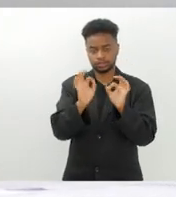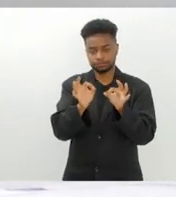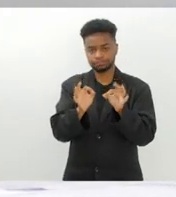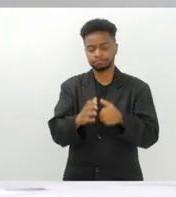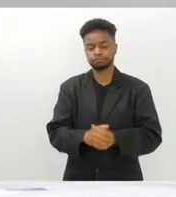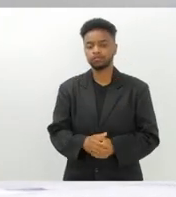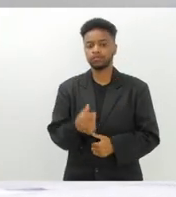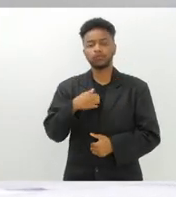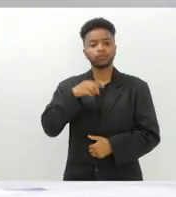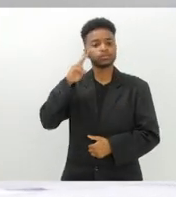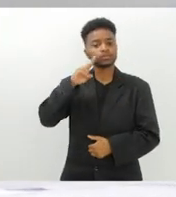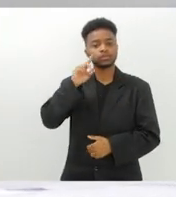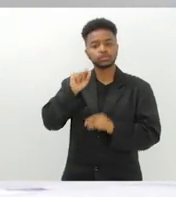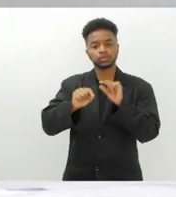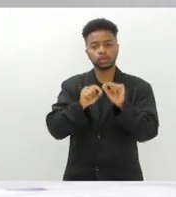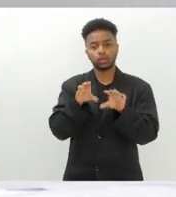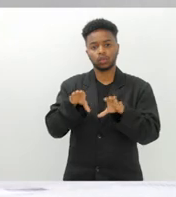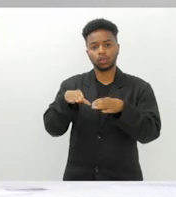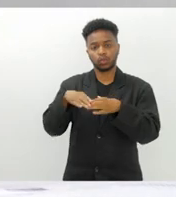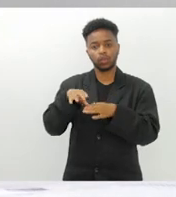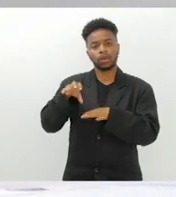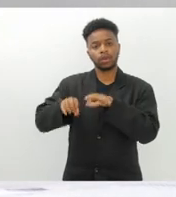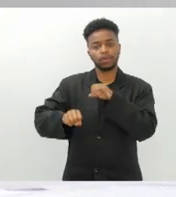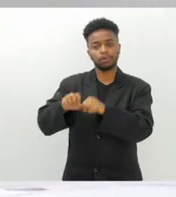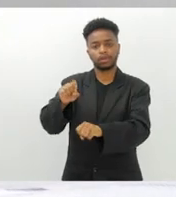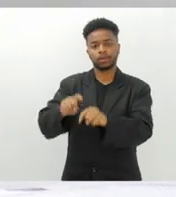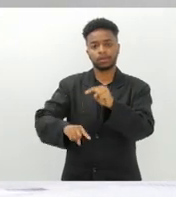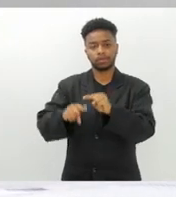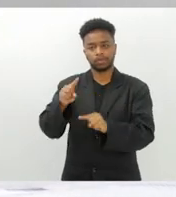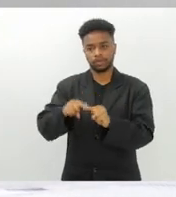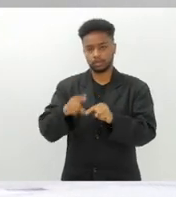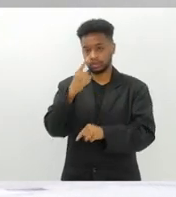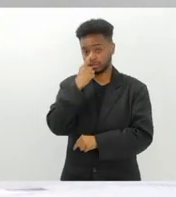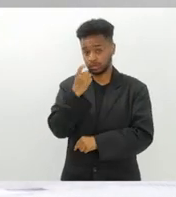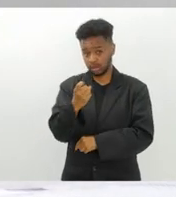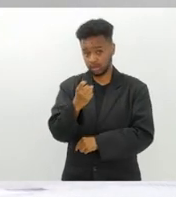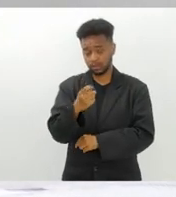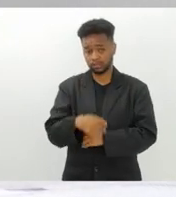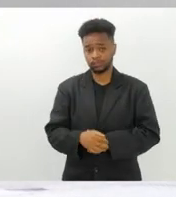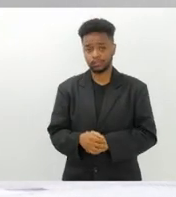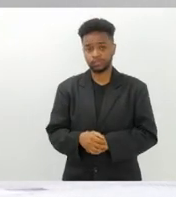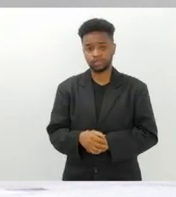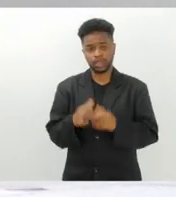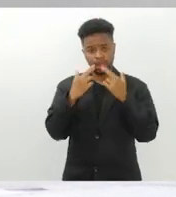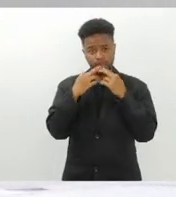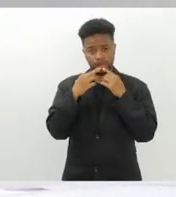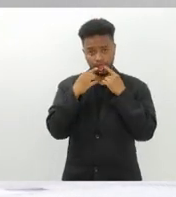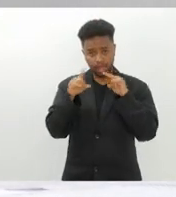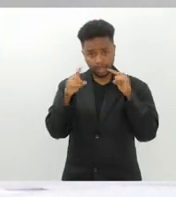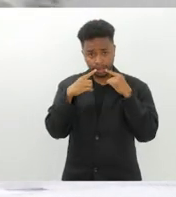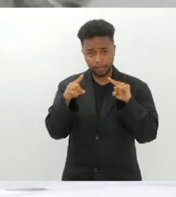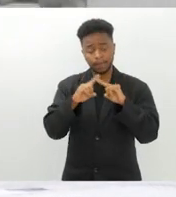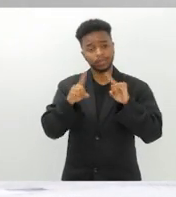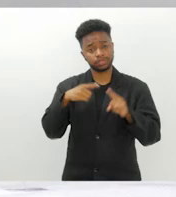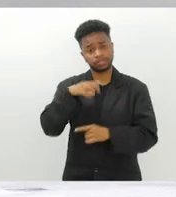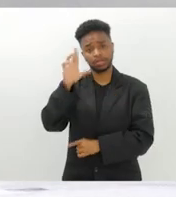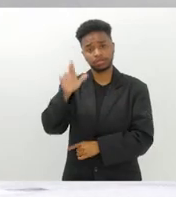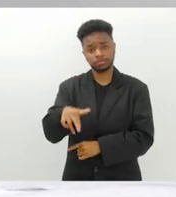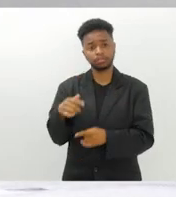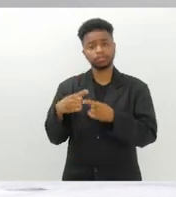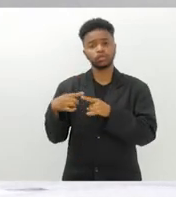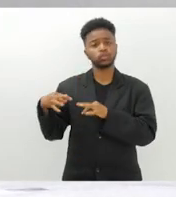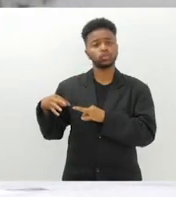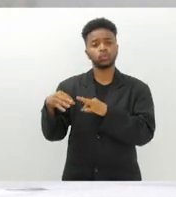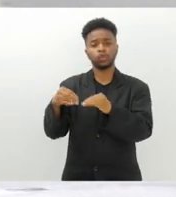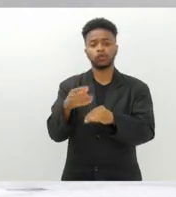seguinte, as cooperativas de catadores e catadoras reclamavam, com razão, que todo mundo enche a bochecha para